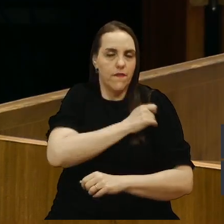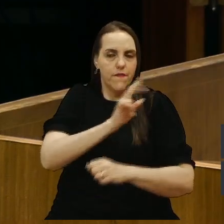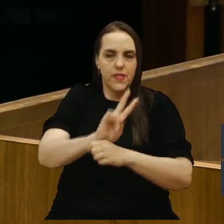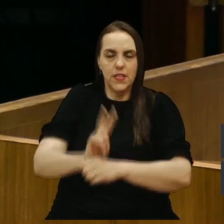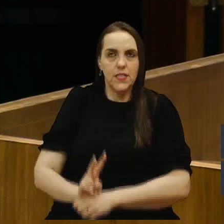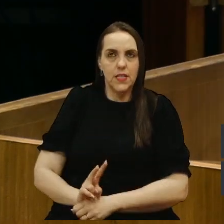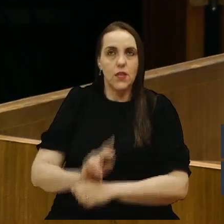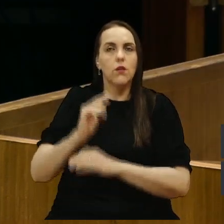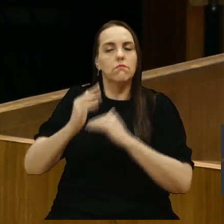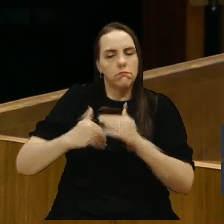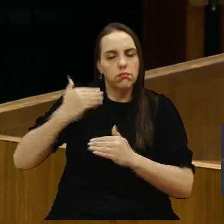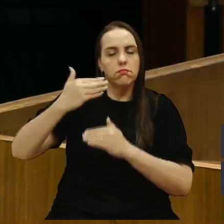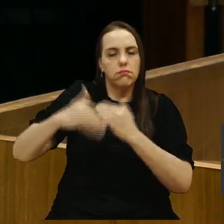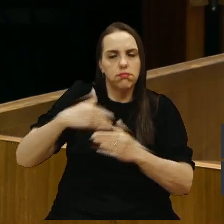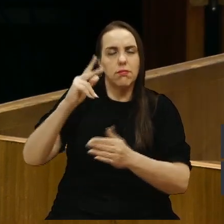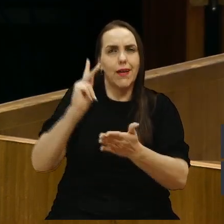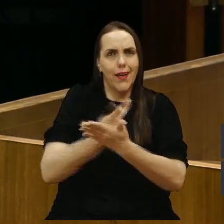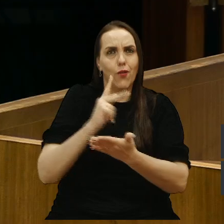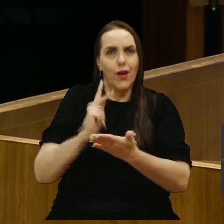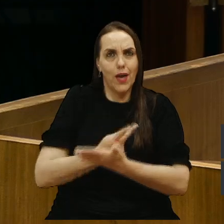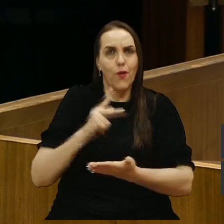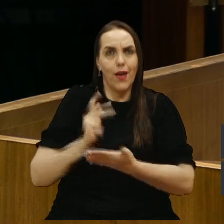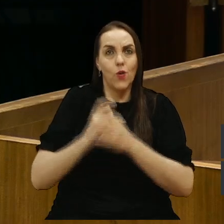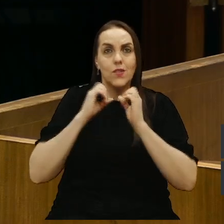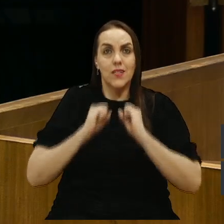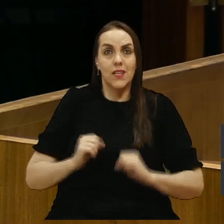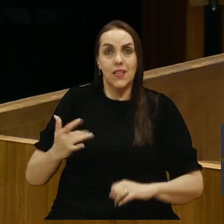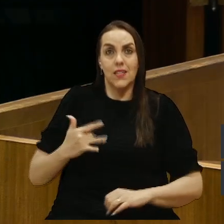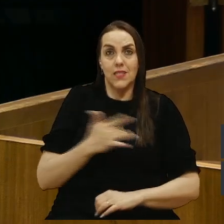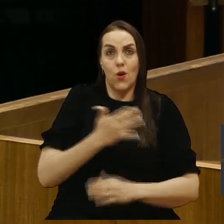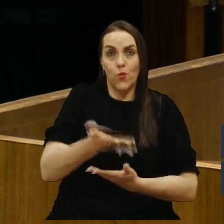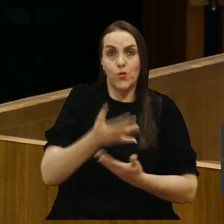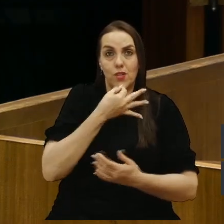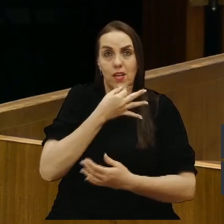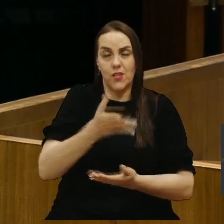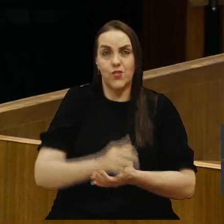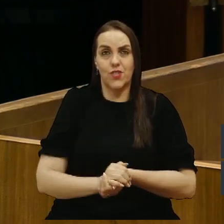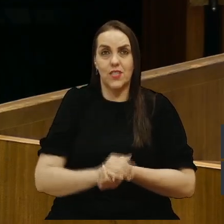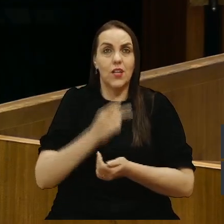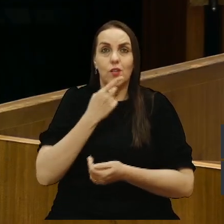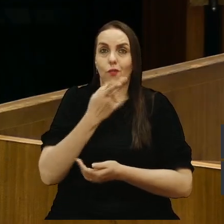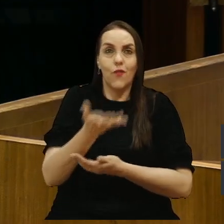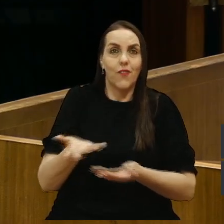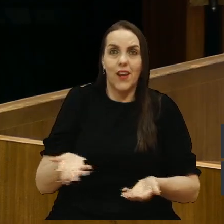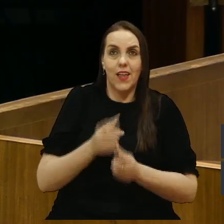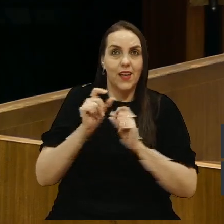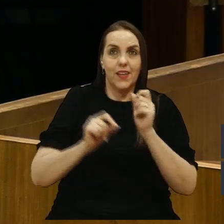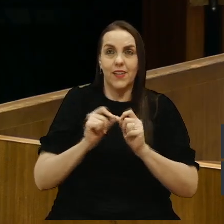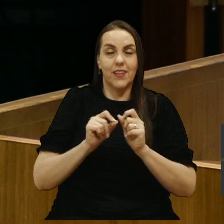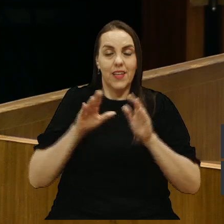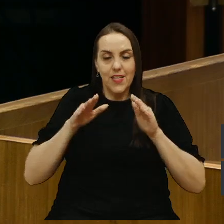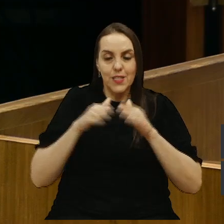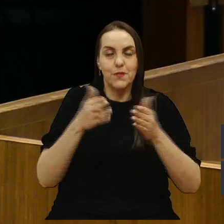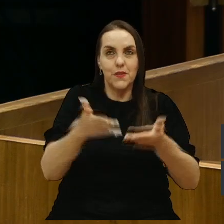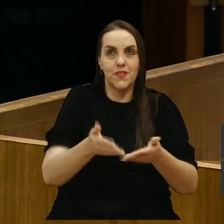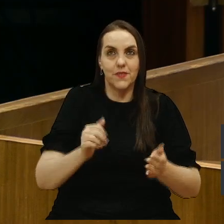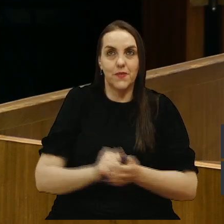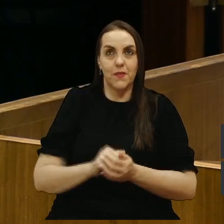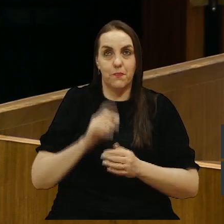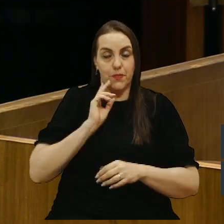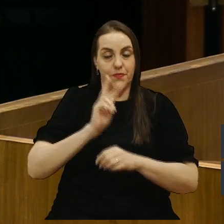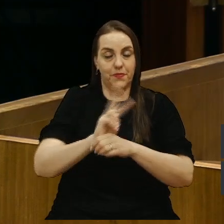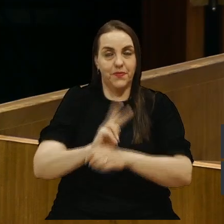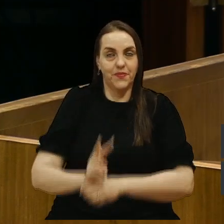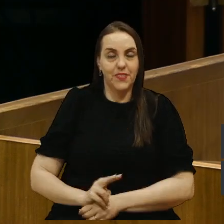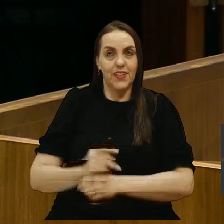Foram sucessões de erros da Secretaria de Saúde para chegar a esse ponto. Então, eu não estou dizendo que foi especificamente por conta da nossa fiscalização, mas eu